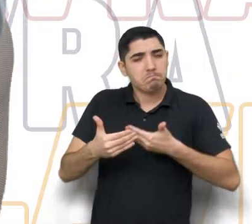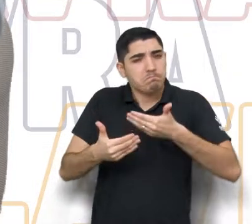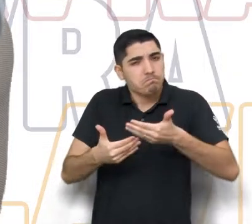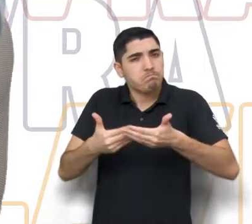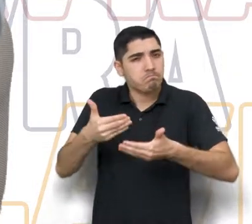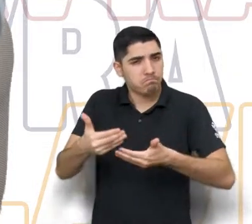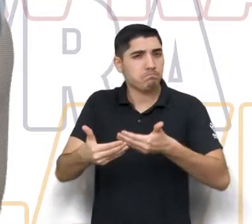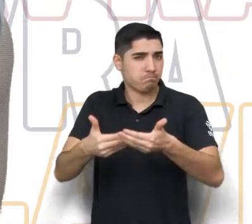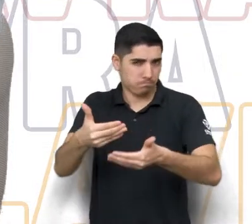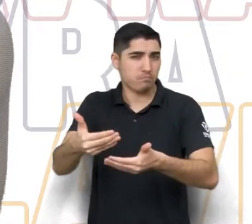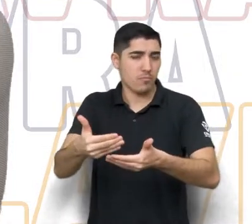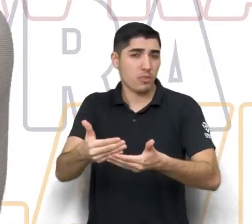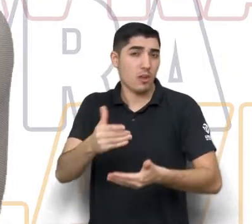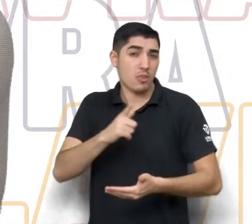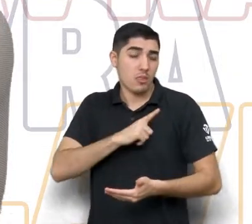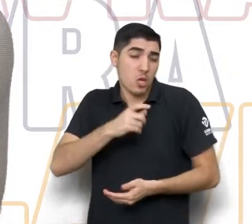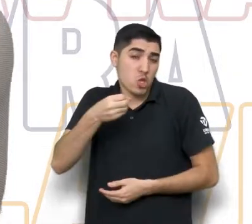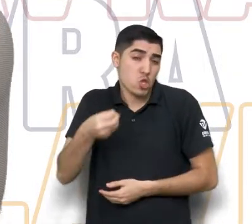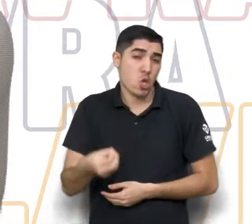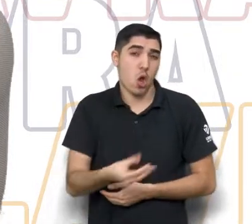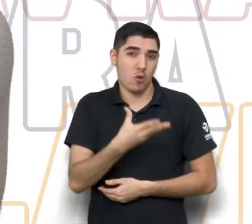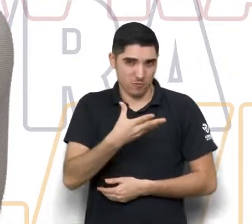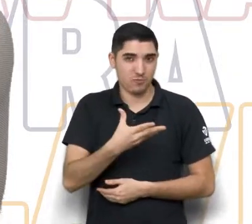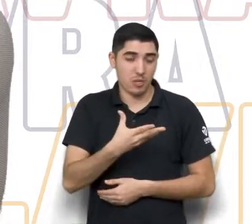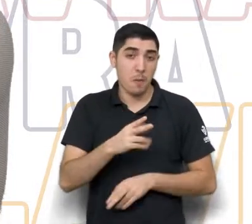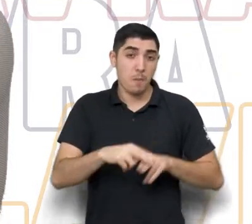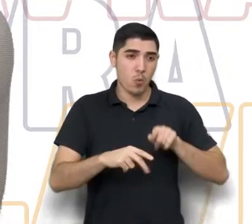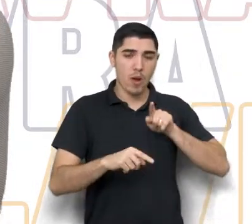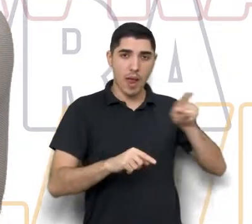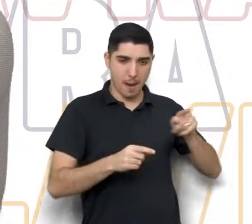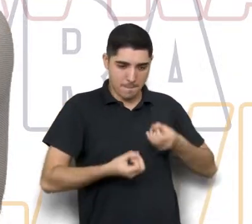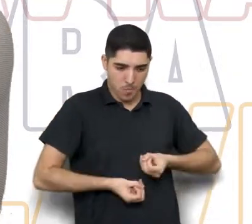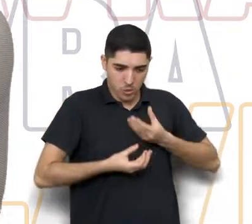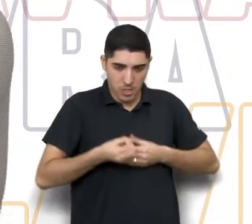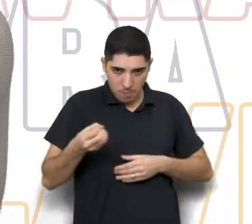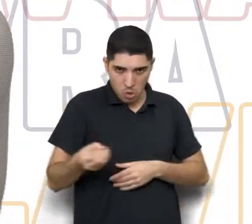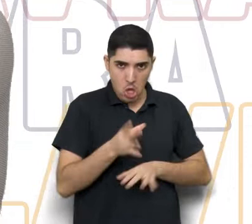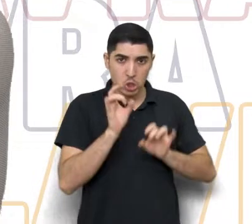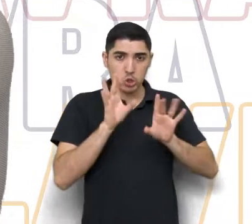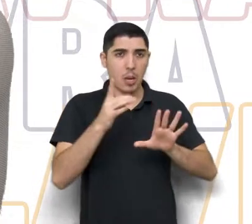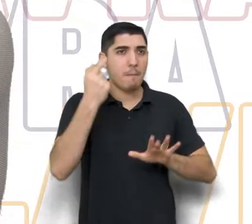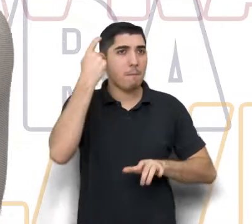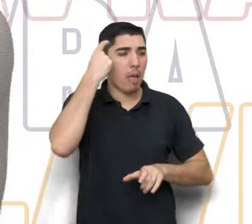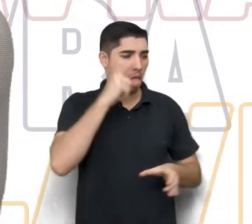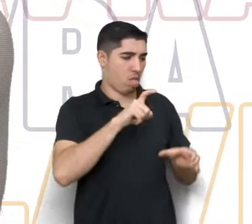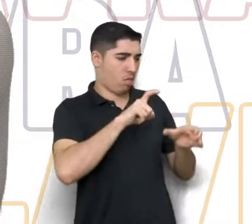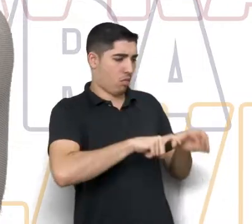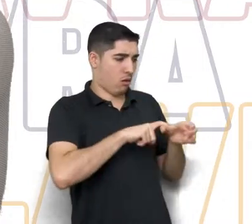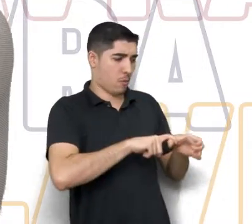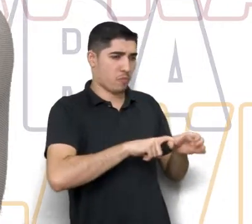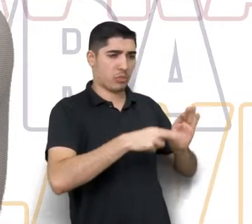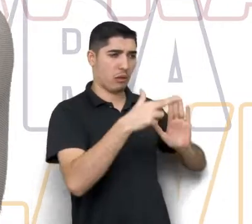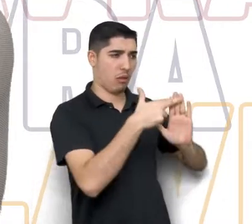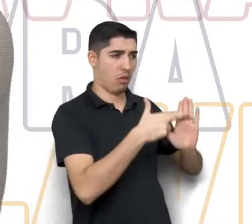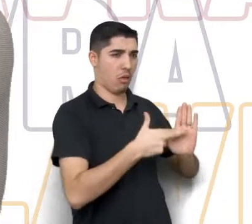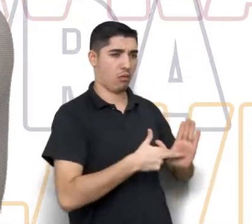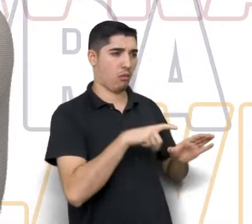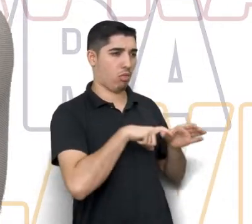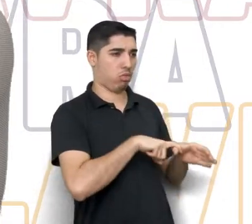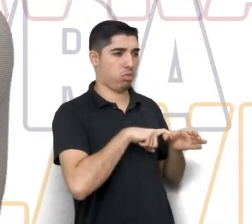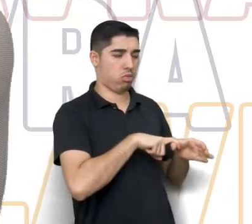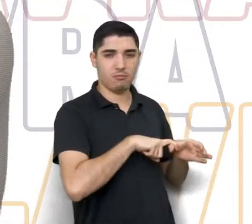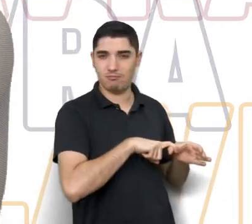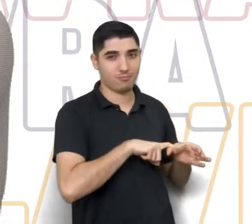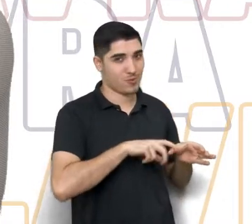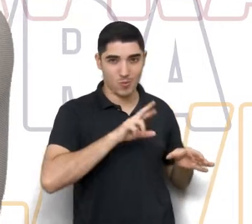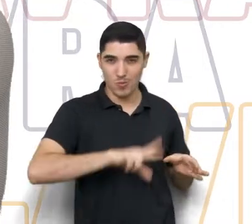transgressível, né? A poesia moderna ela não se atém a regras pré-estabelecidas,